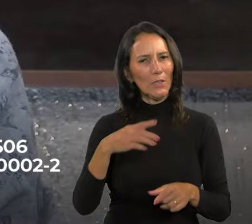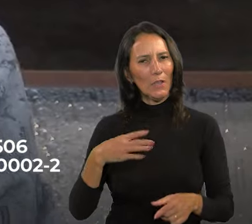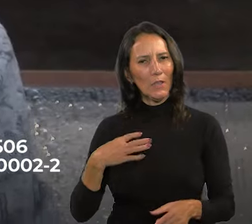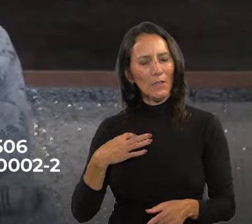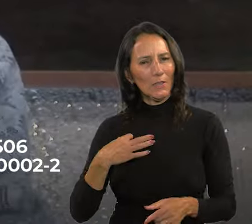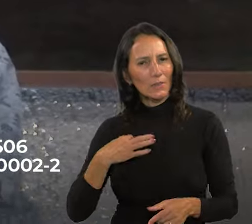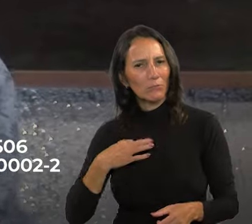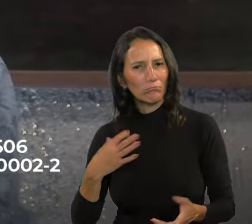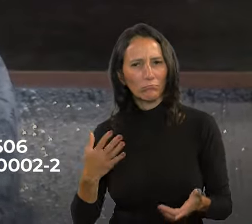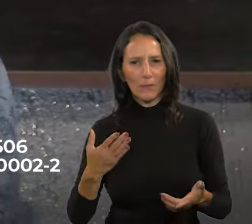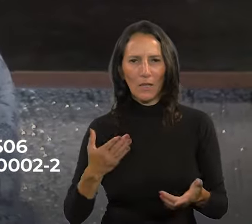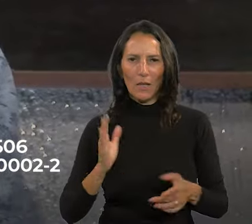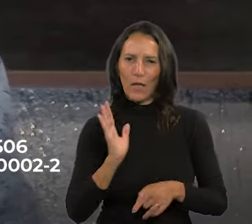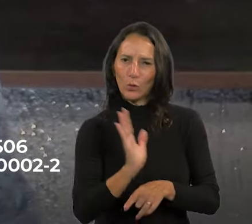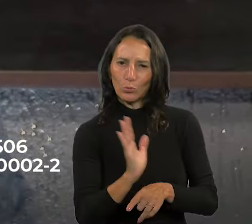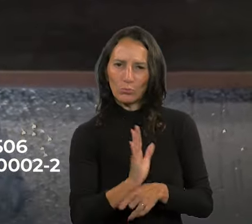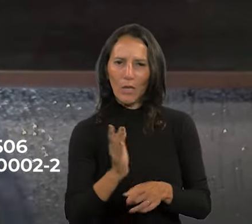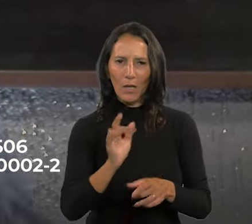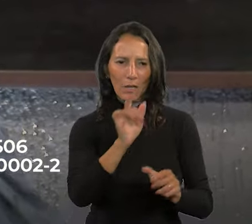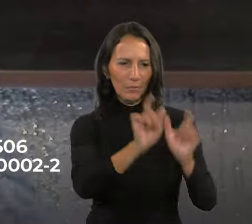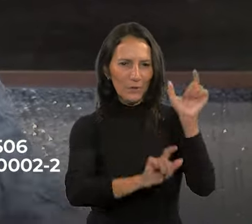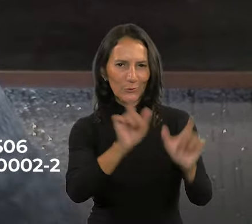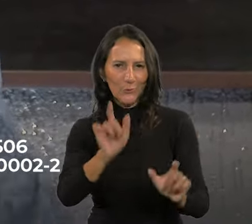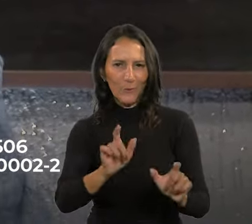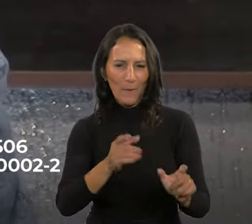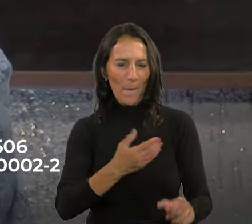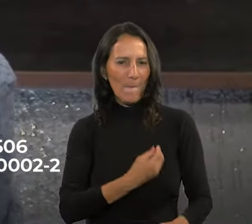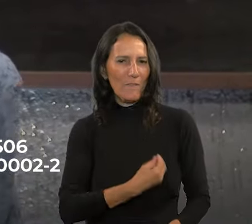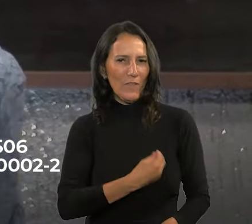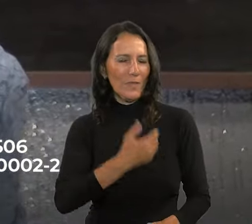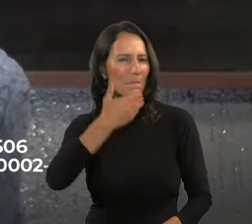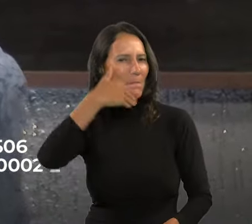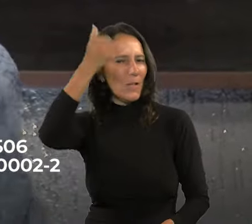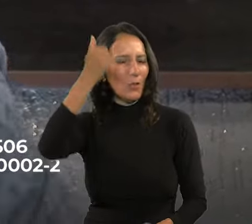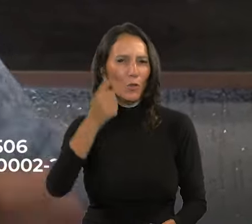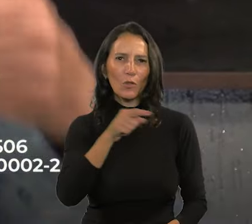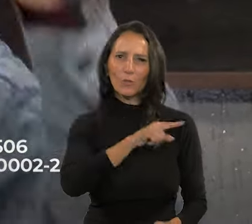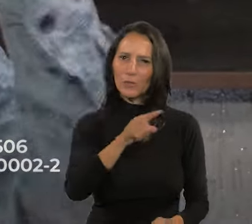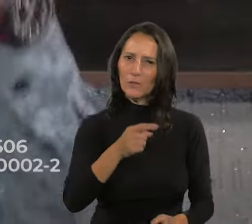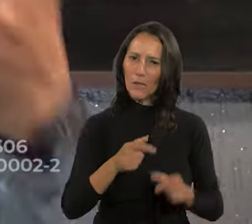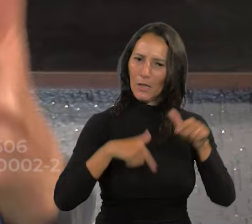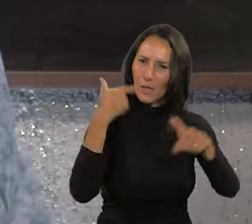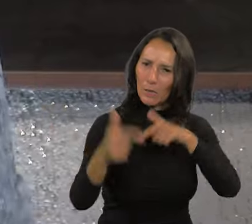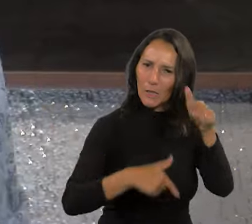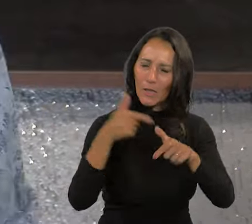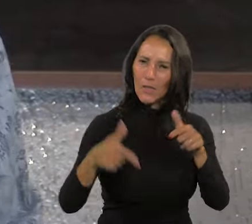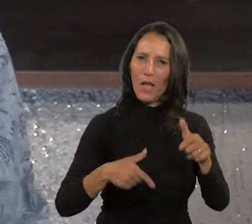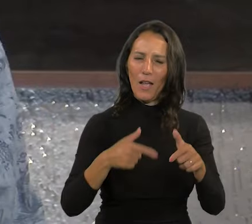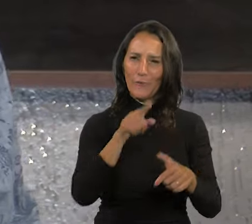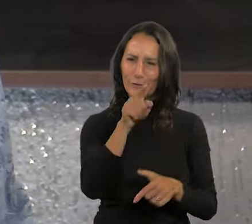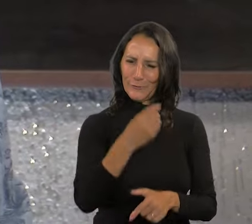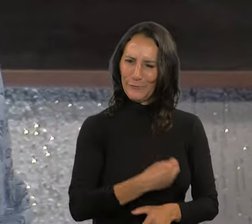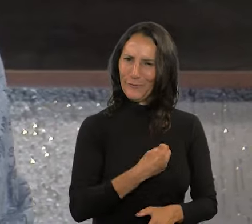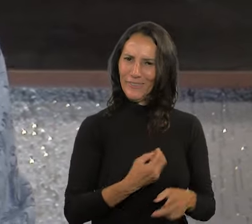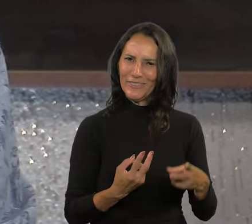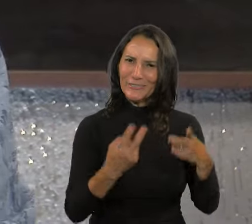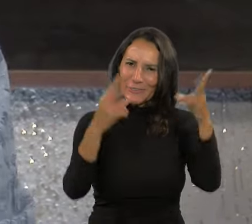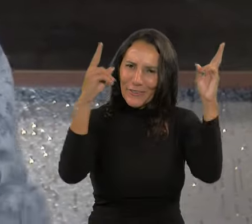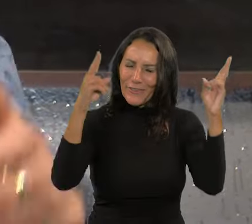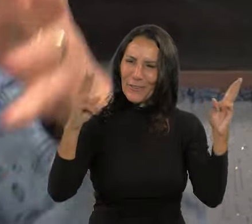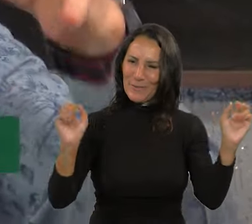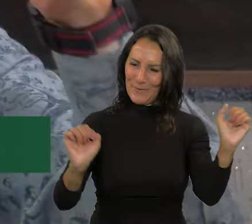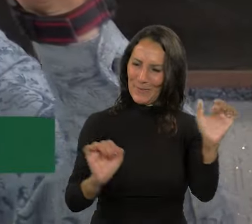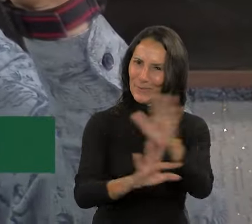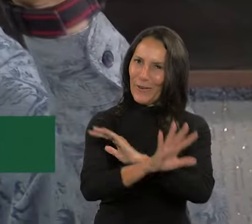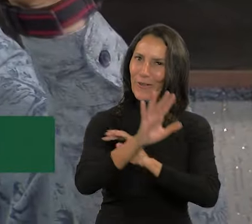melhorar a sua vida, é a minha oração. Ser próspero, ser produtivo, ser vitorioso para a glória do nome de